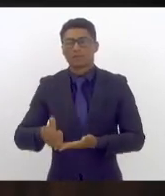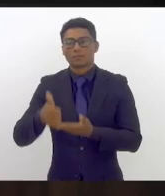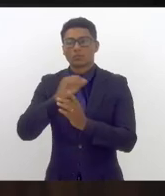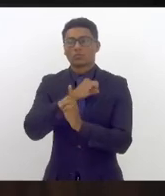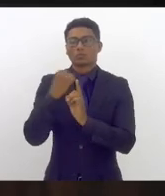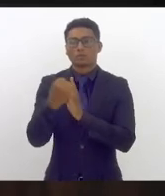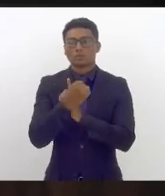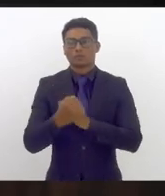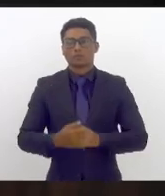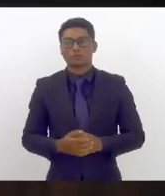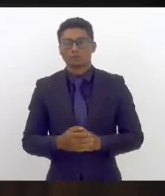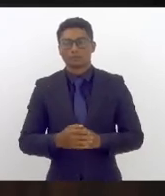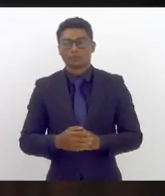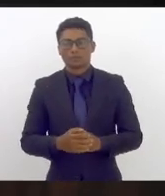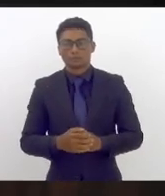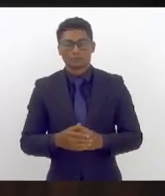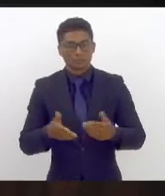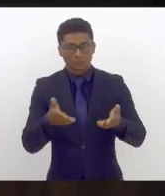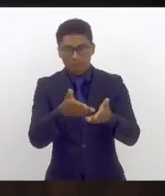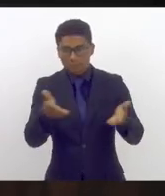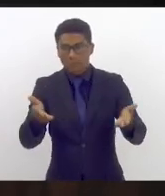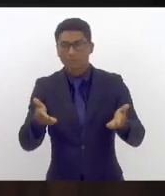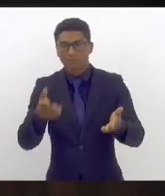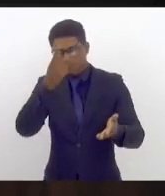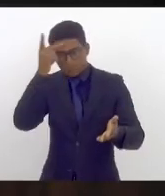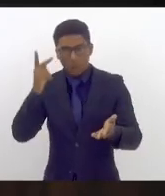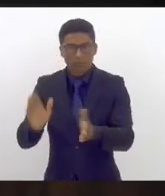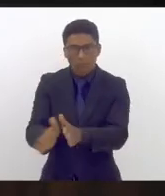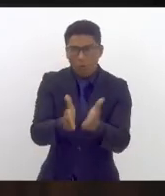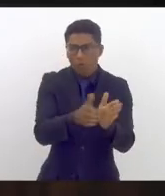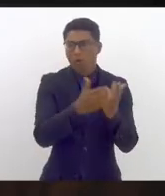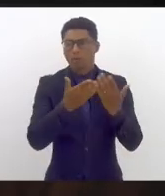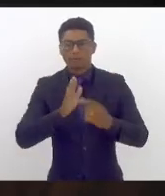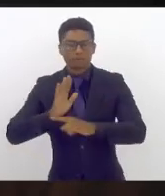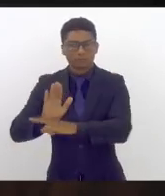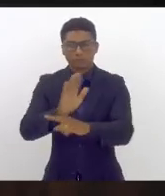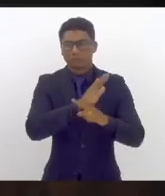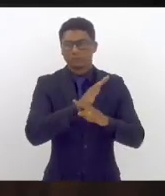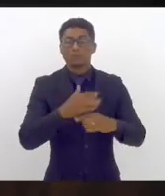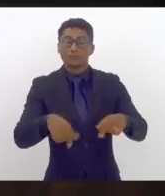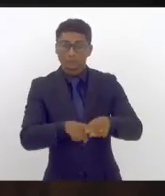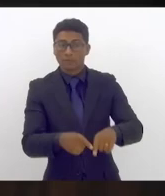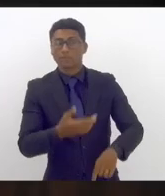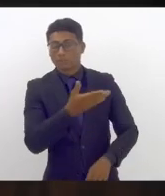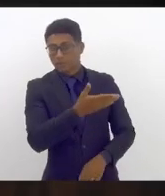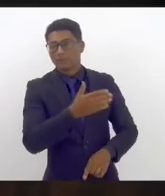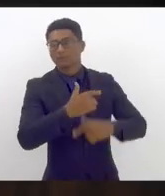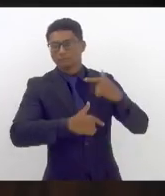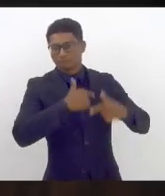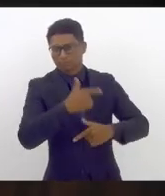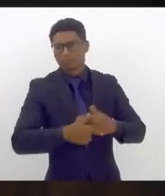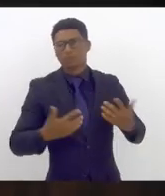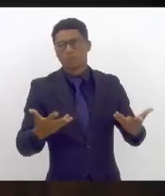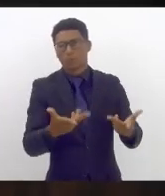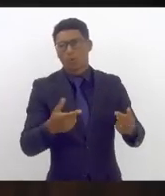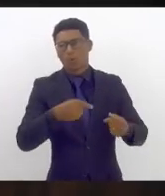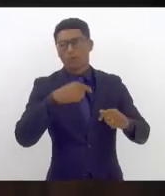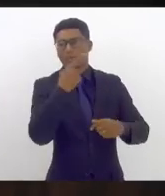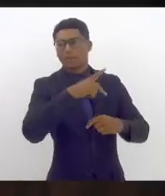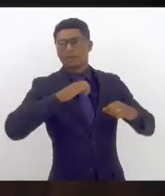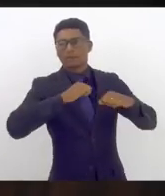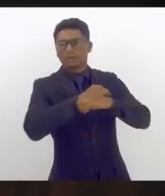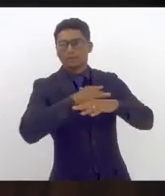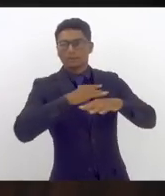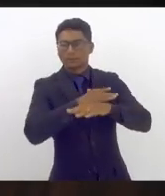Social só cuida da vulnerabilidade a deputada Célia foi muito exitosa enquanto secretária da assistência do município de Angra dos